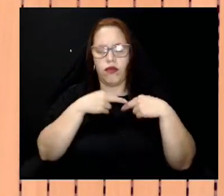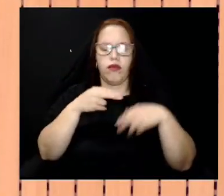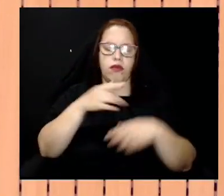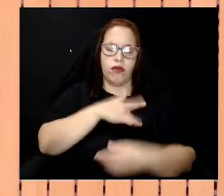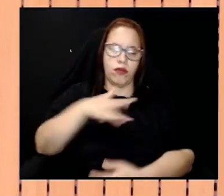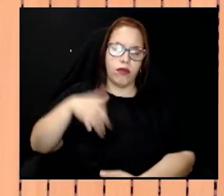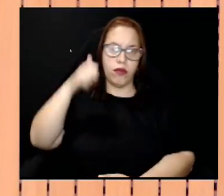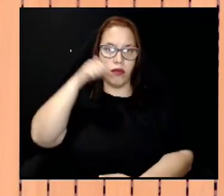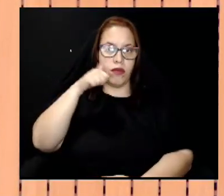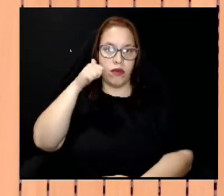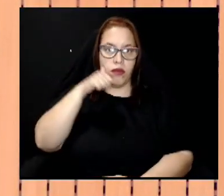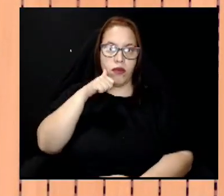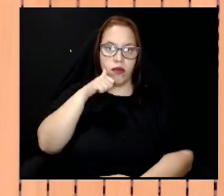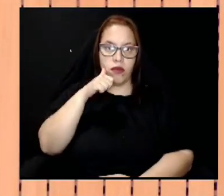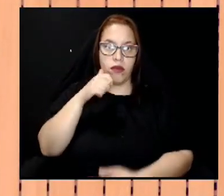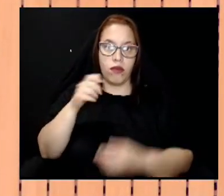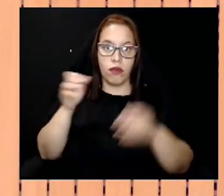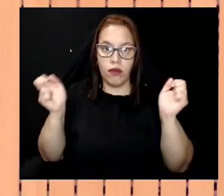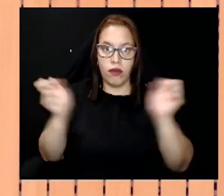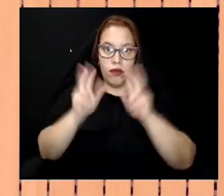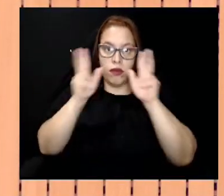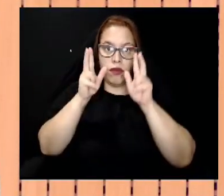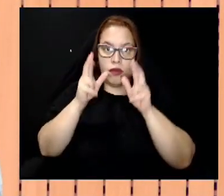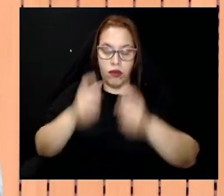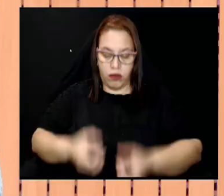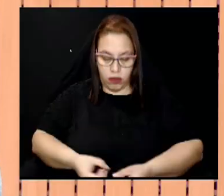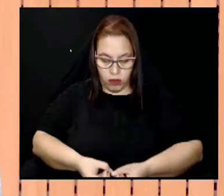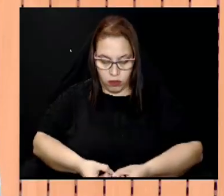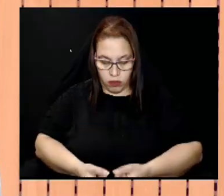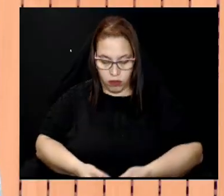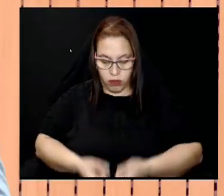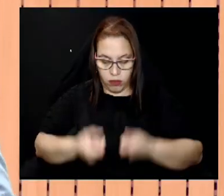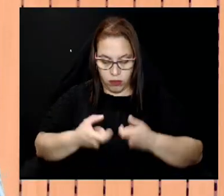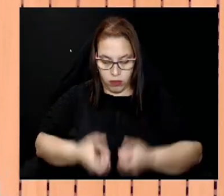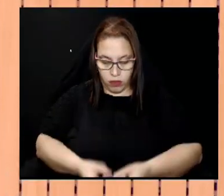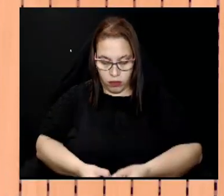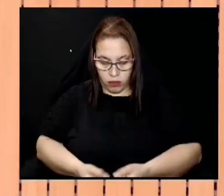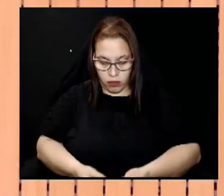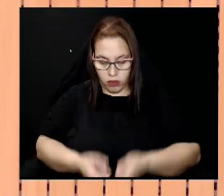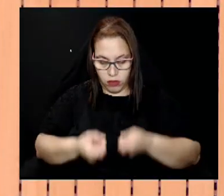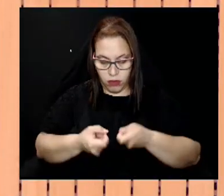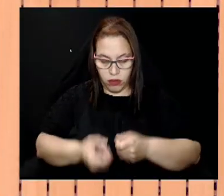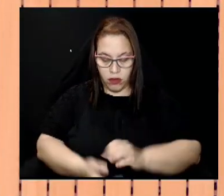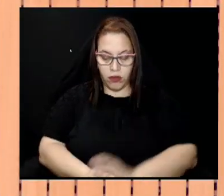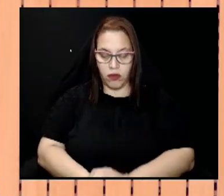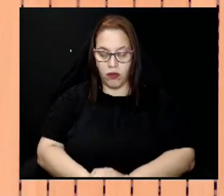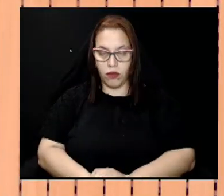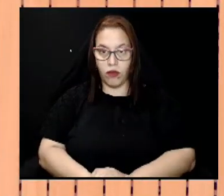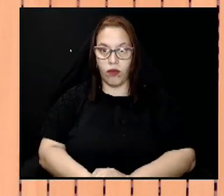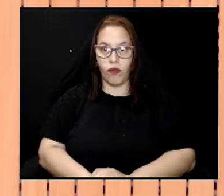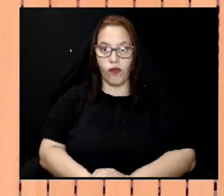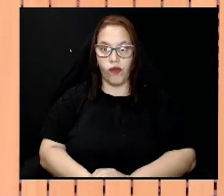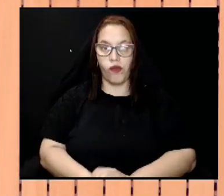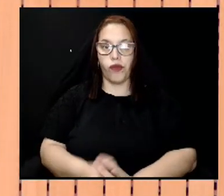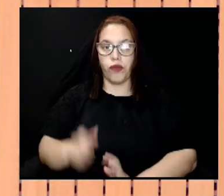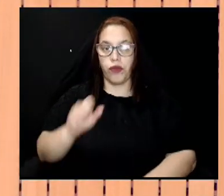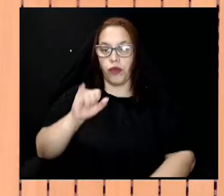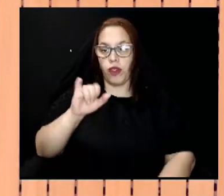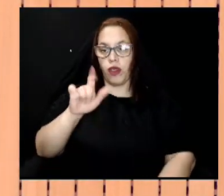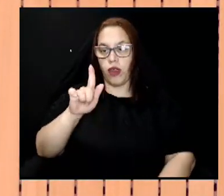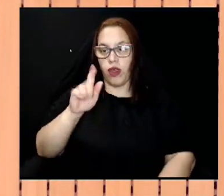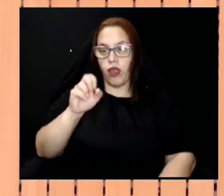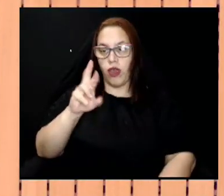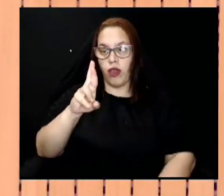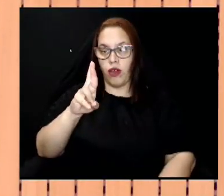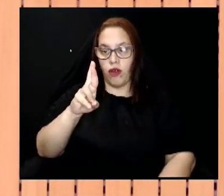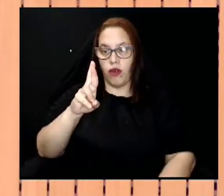as atenções para o câncer do ovário, né? Então, eu me chamo Igor Mantovani, sou médico oncologista do Grupo